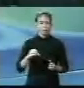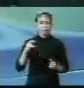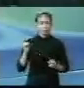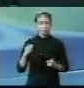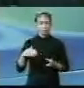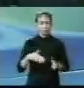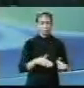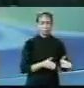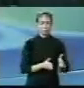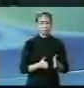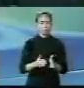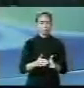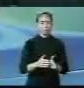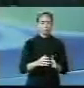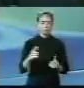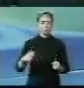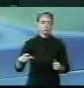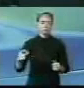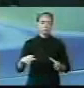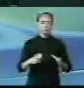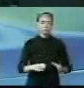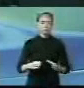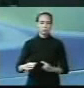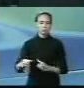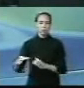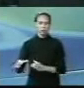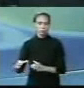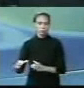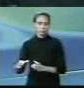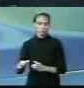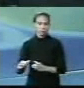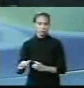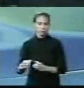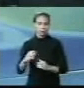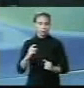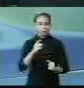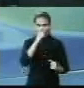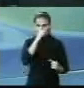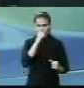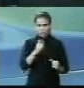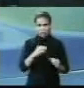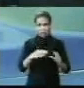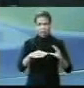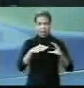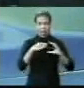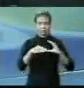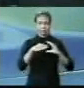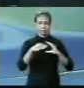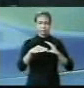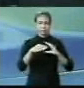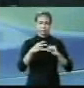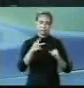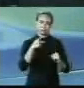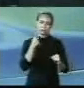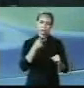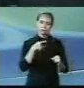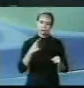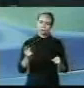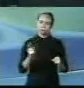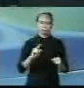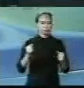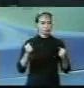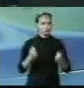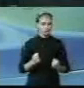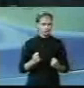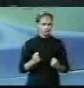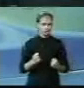lugar. Certo? O firewall pode mandar uma mensagem do tipo, olha, infelizmente esse site que você quer acessar não pode ser acessado por questões